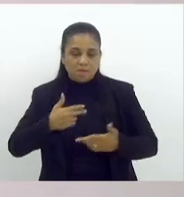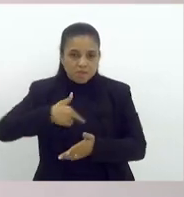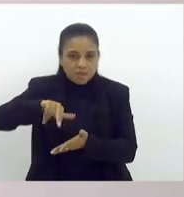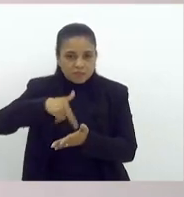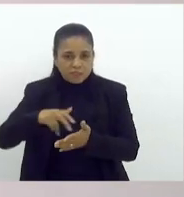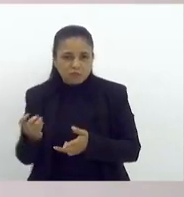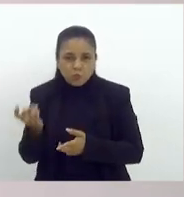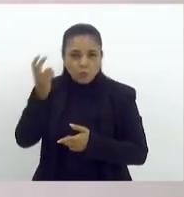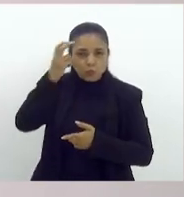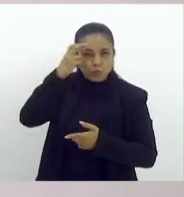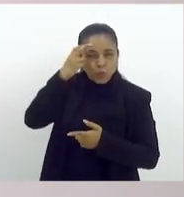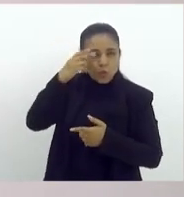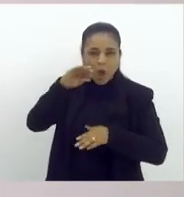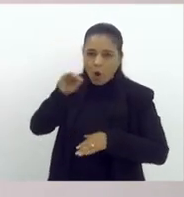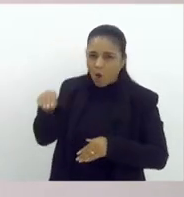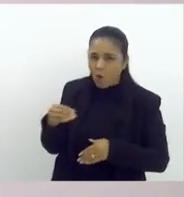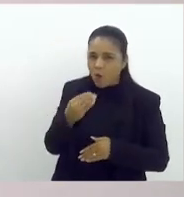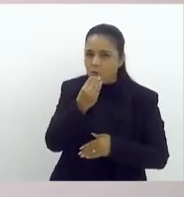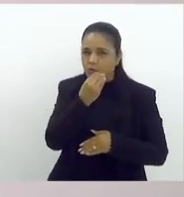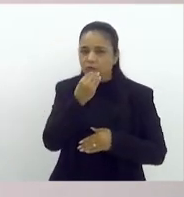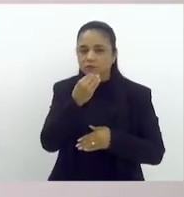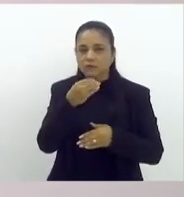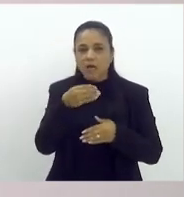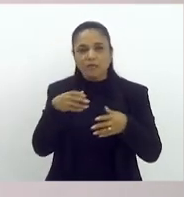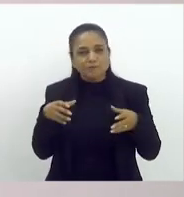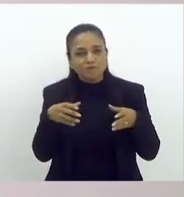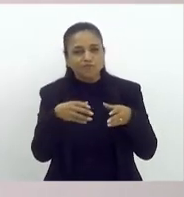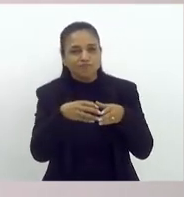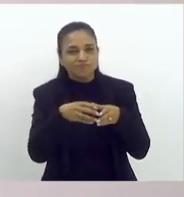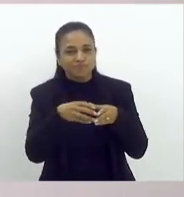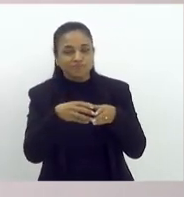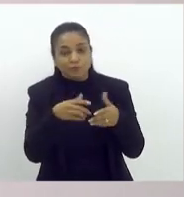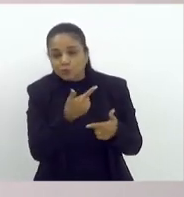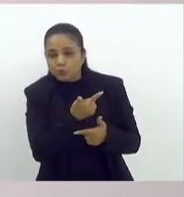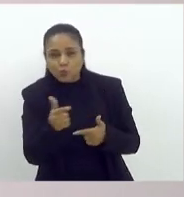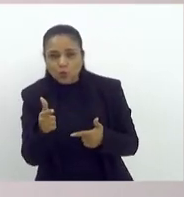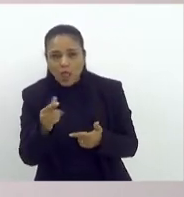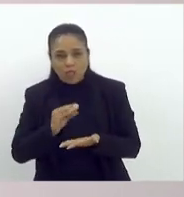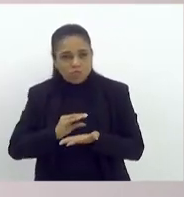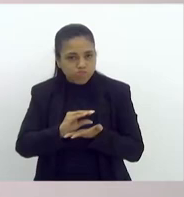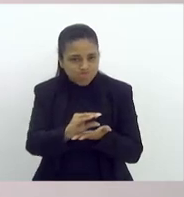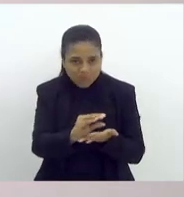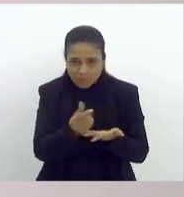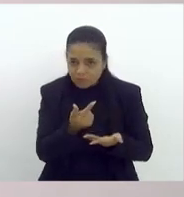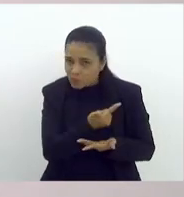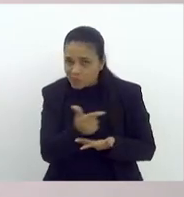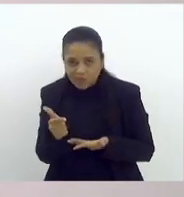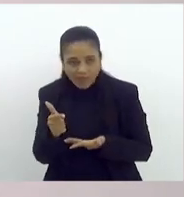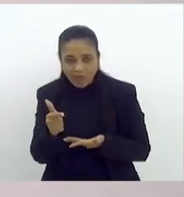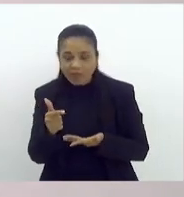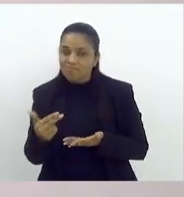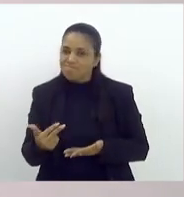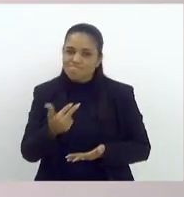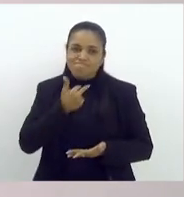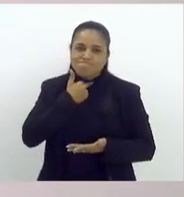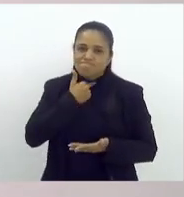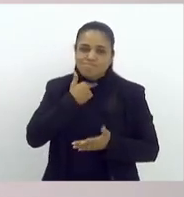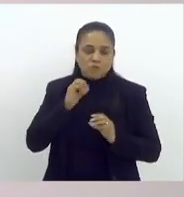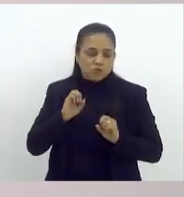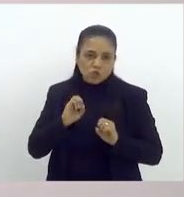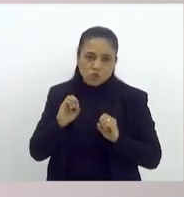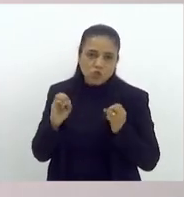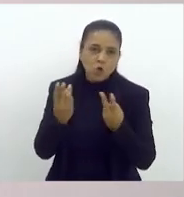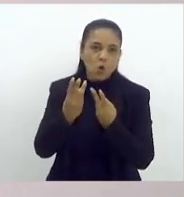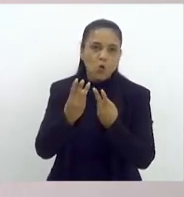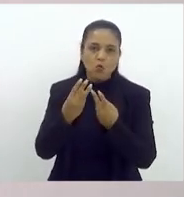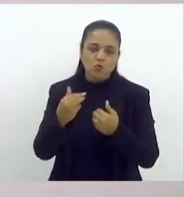culturais de dar oportunidade para uma galera que não tem recursos financeiros que muitas vezes não pode ir a um